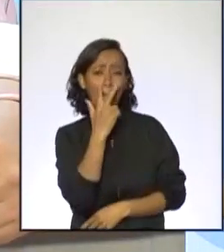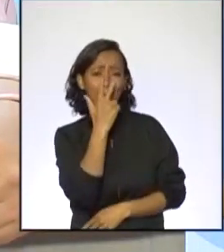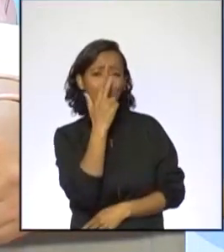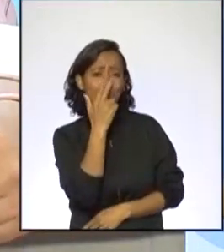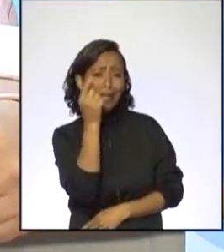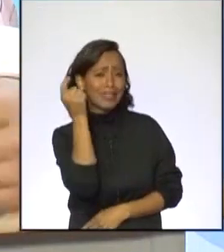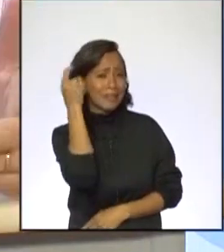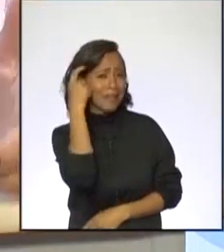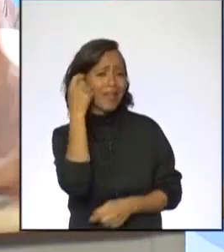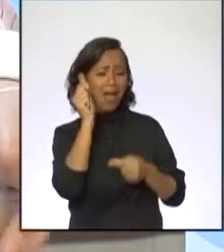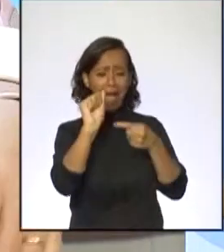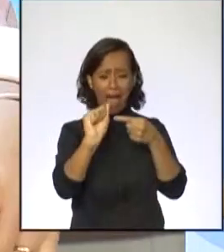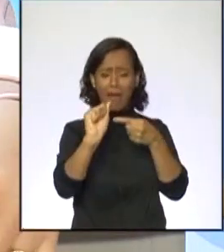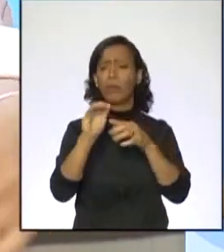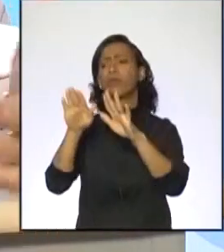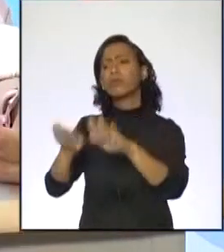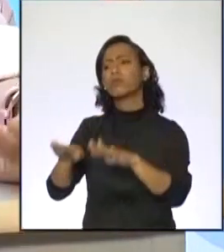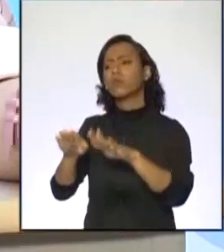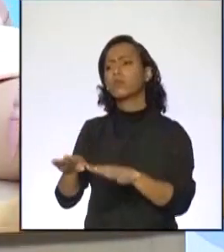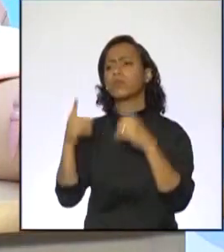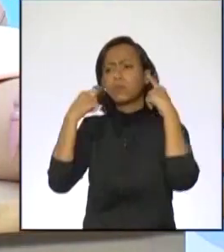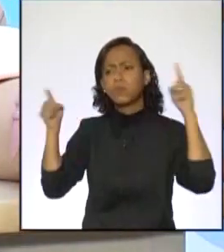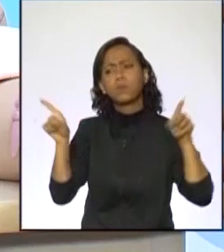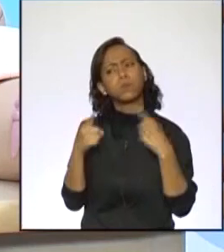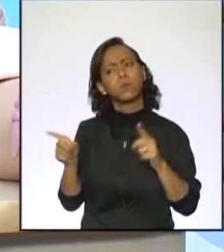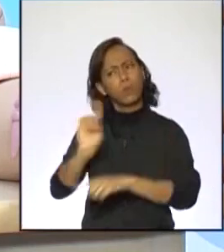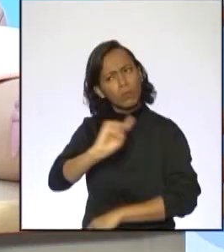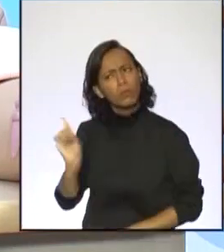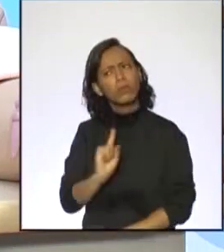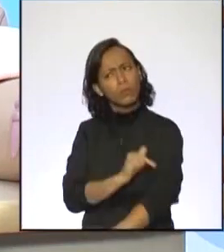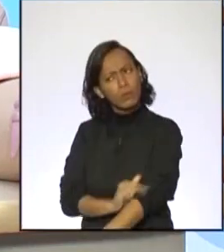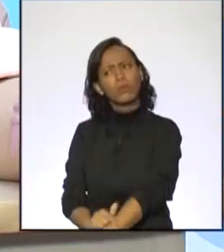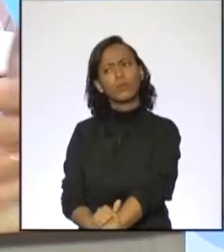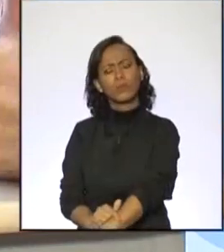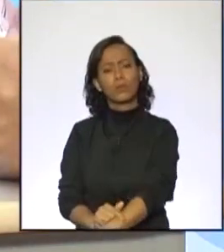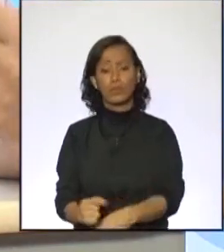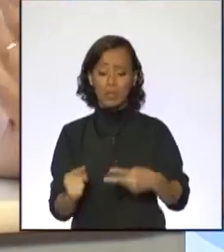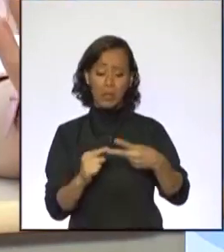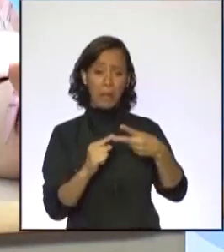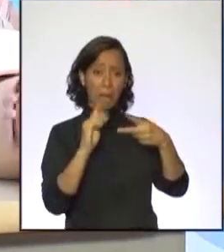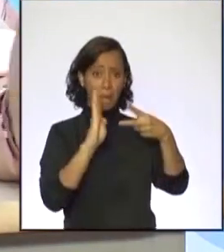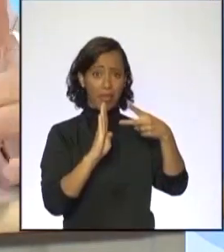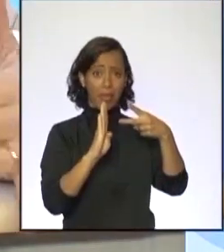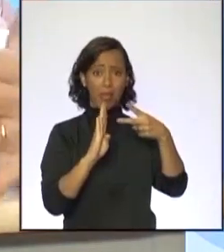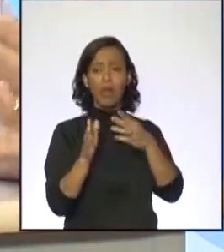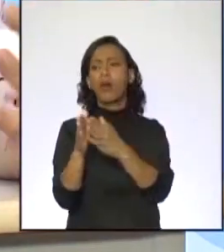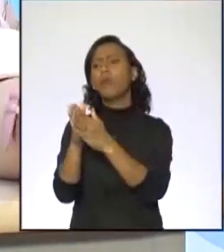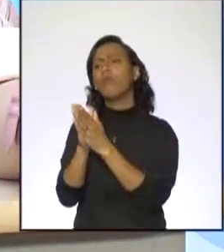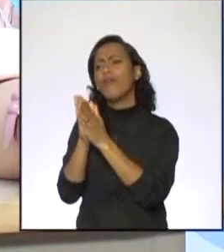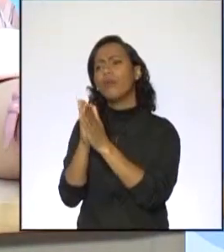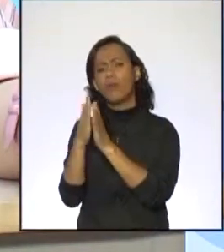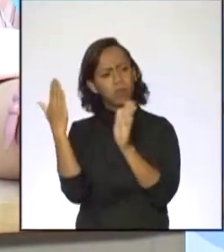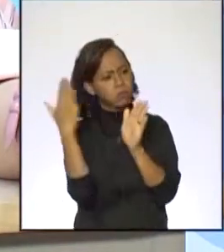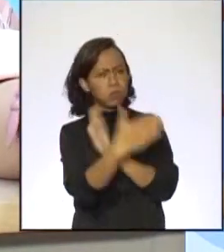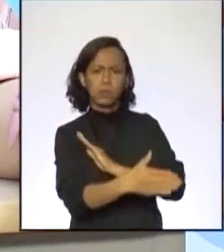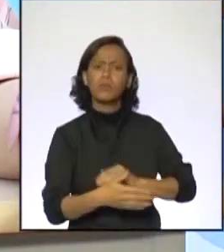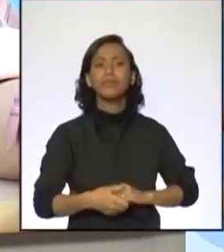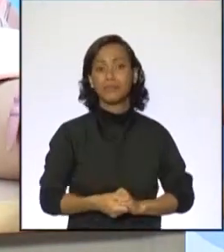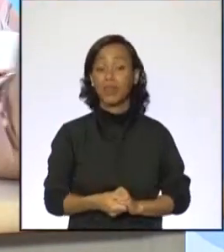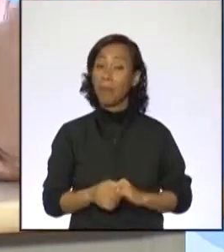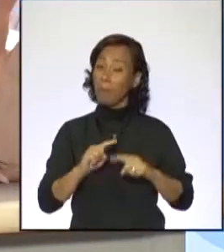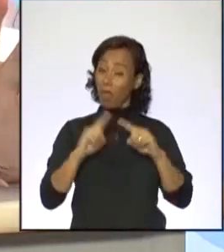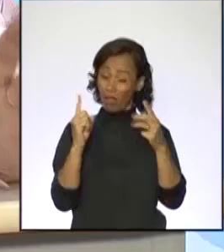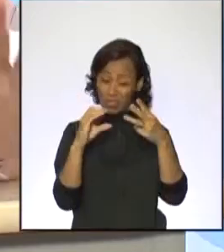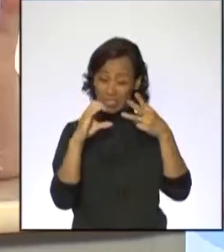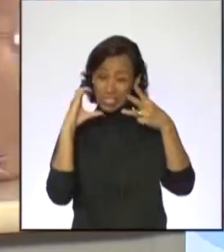A e B, orientado a desligar o aparelho, convidado a se retirar da condição pública. Perfeito. Né? Retirado por meio da intervenção, até poderia,